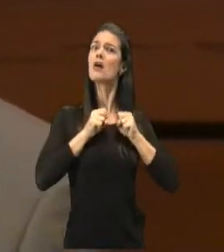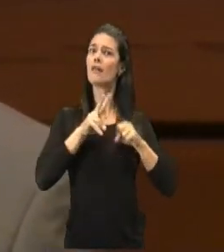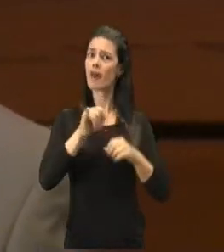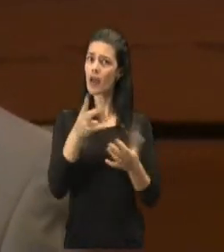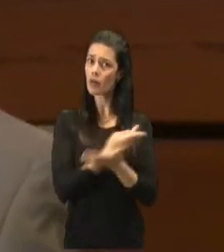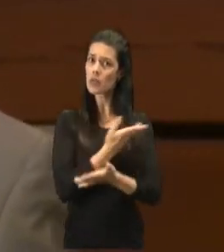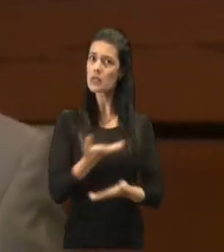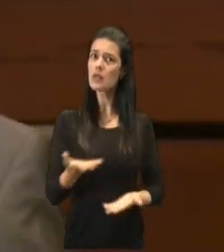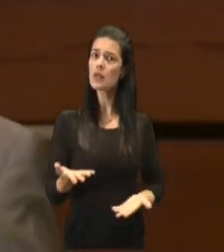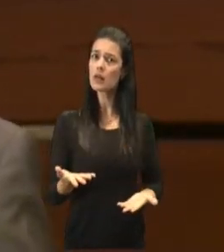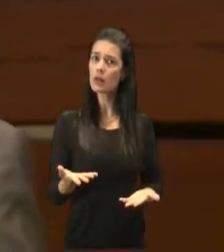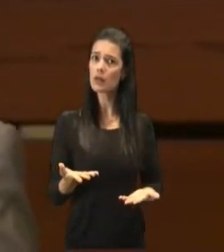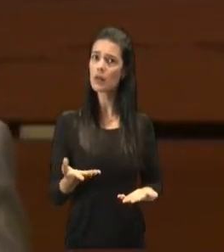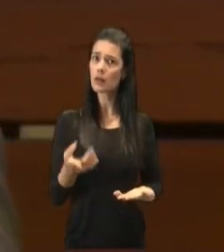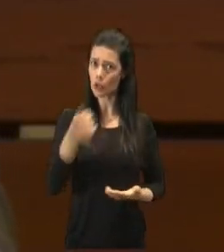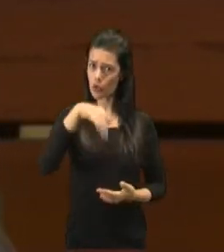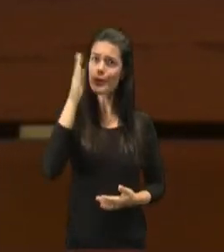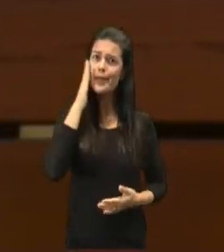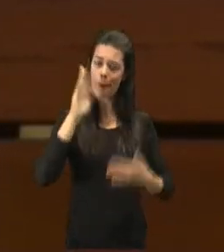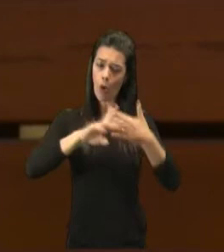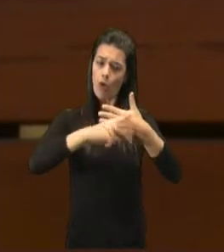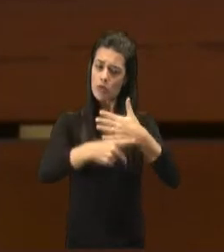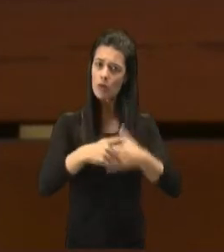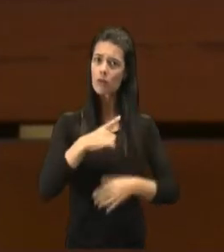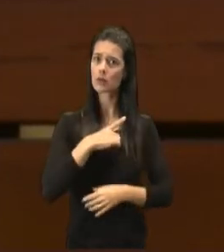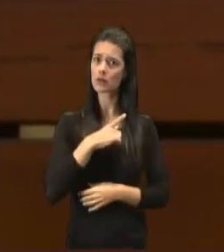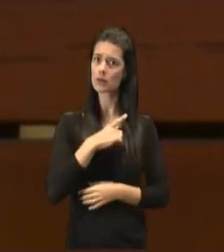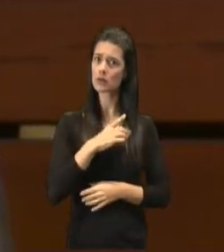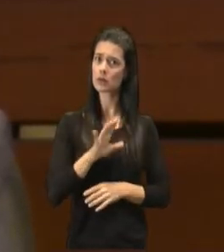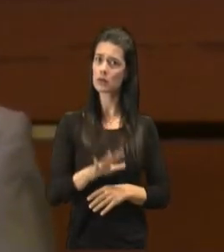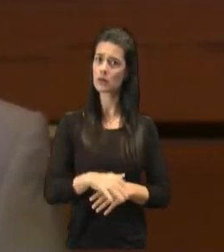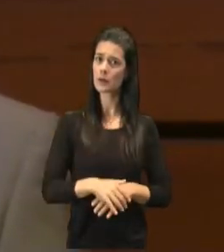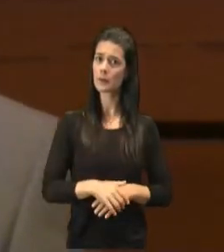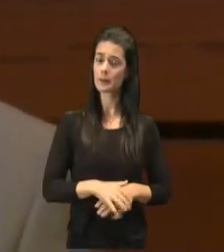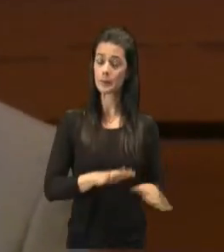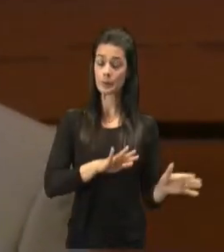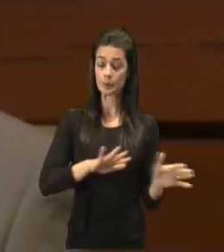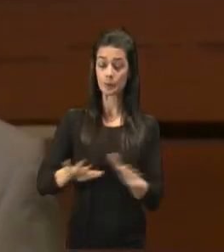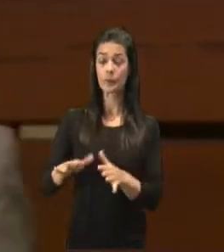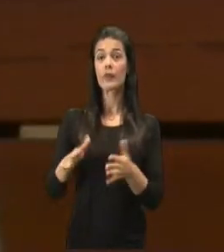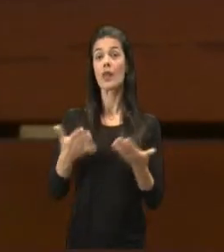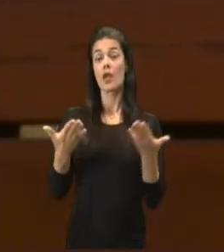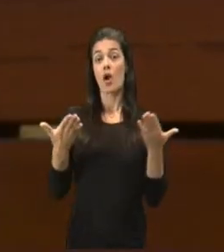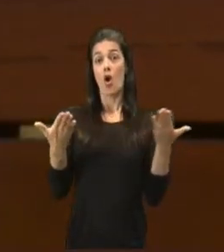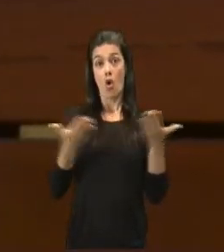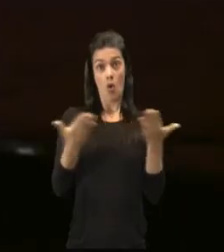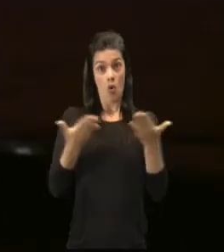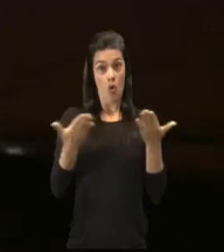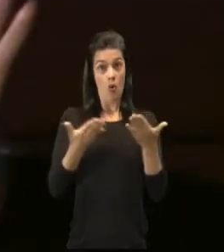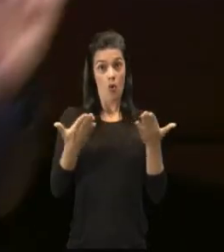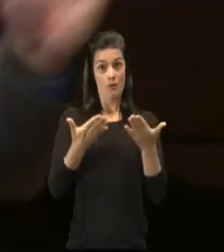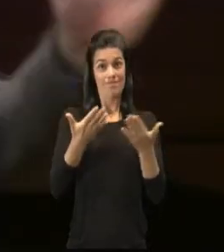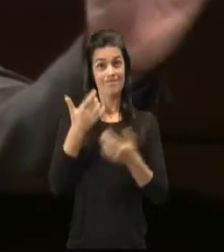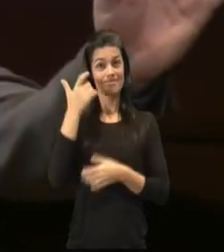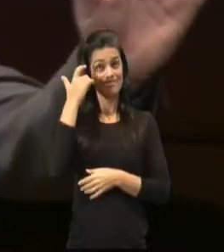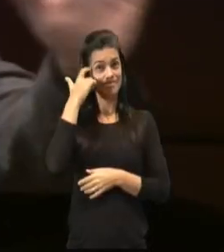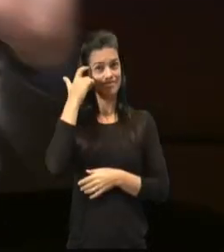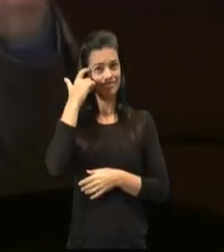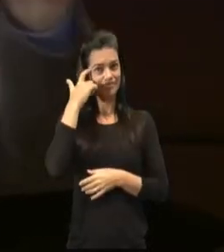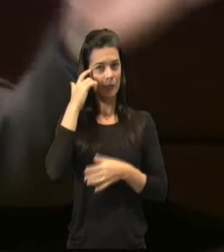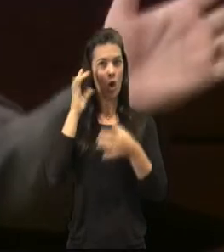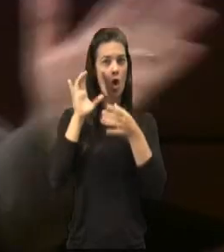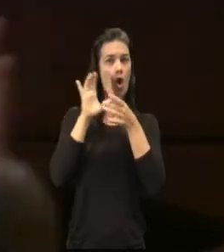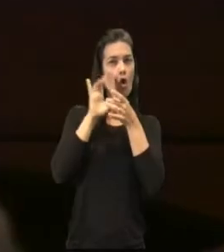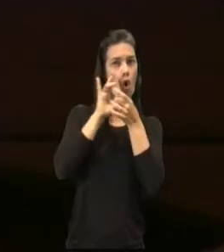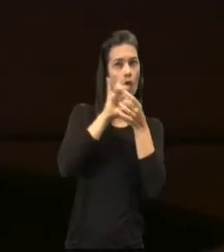consequências. Agora, quando nós trazemos para o mundo de hoje, meu irmão, minha irmã, deixando aquele contexto lá